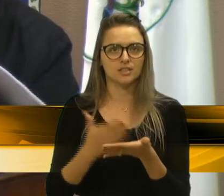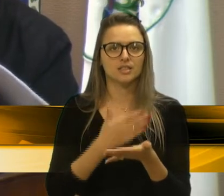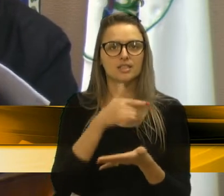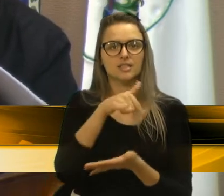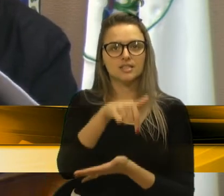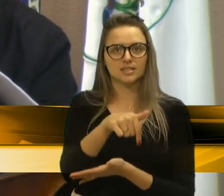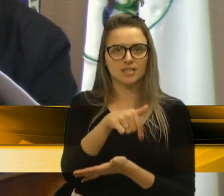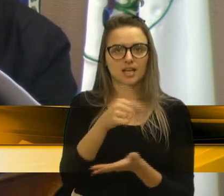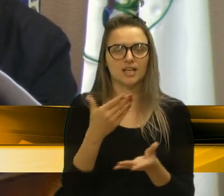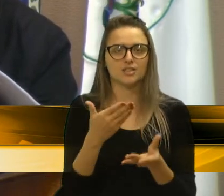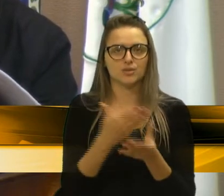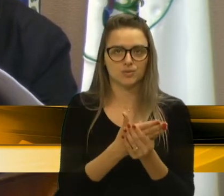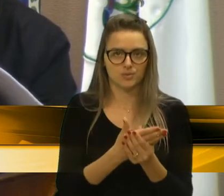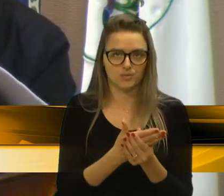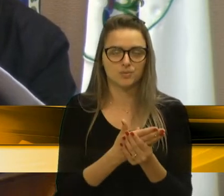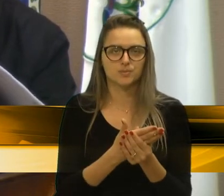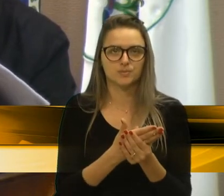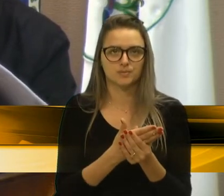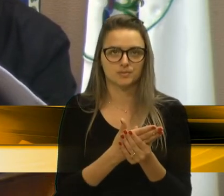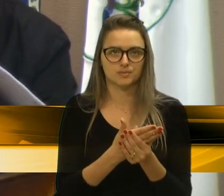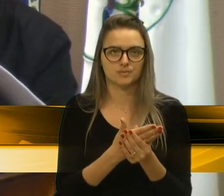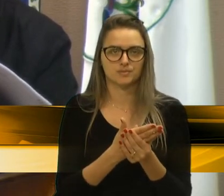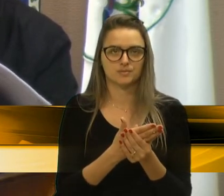7 do processo,